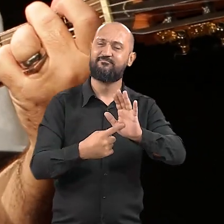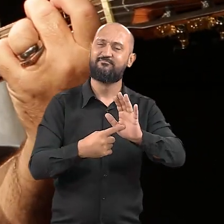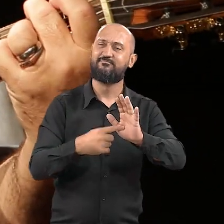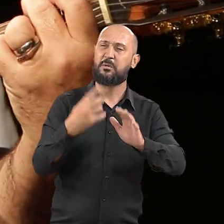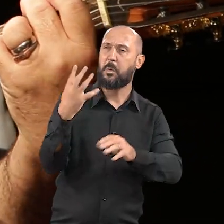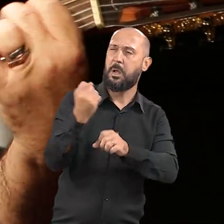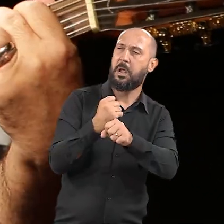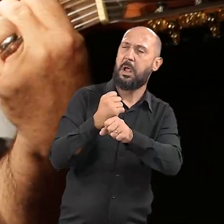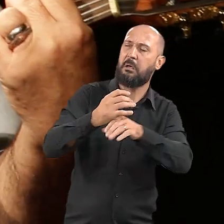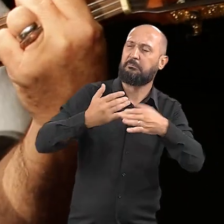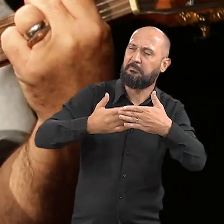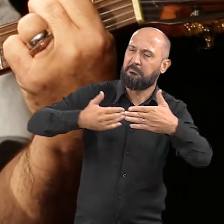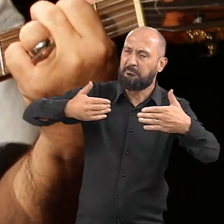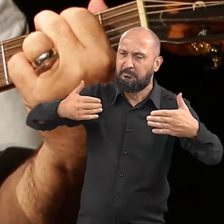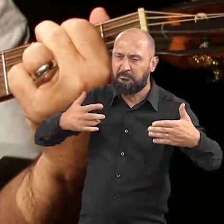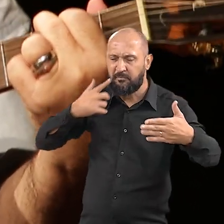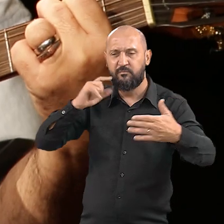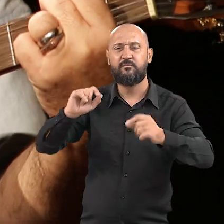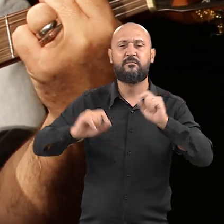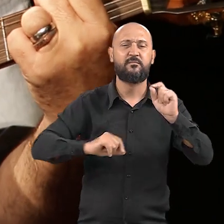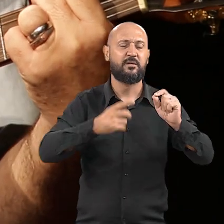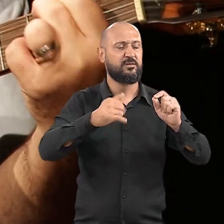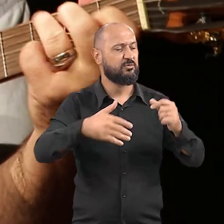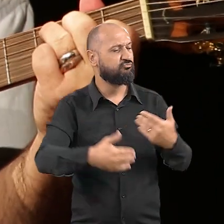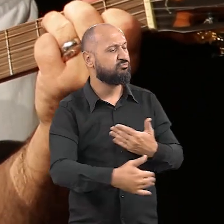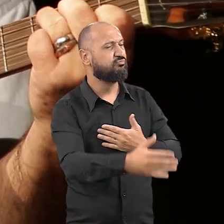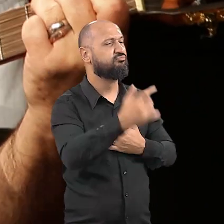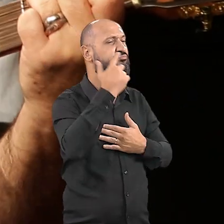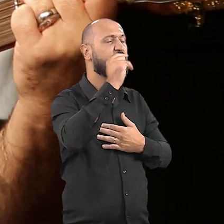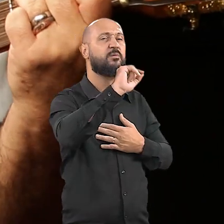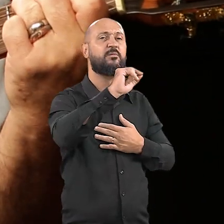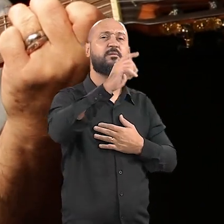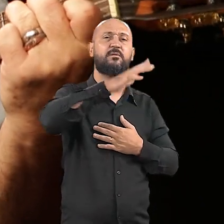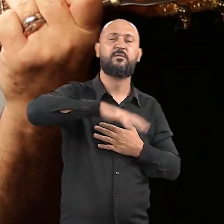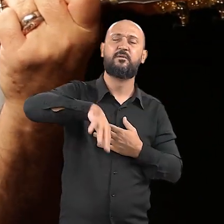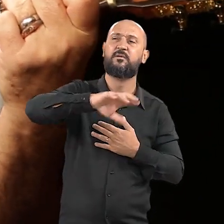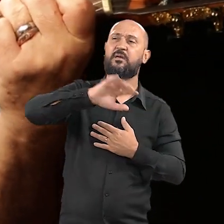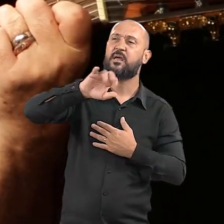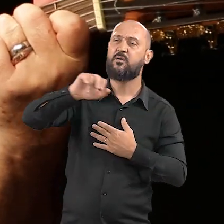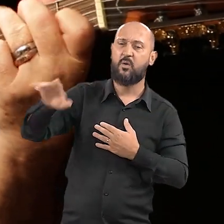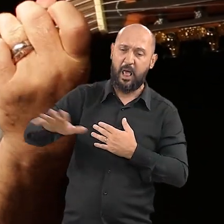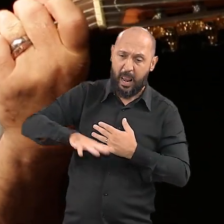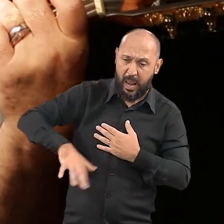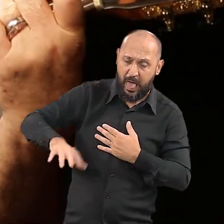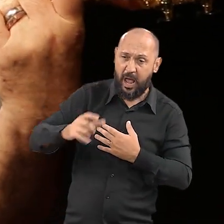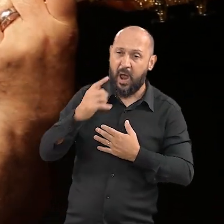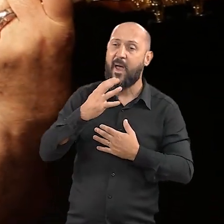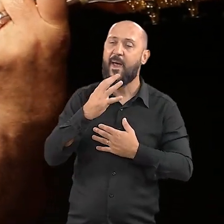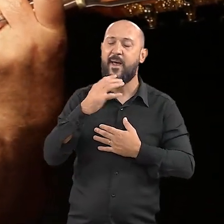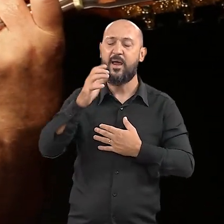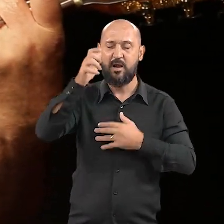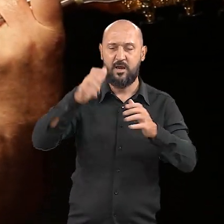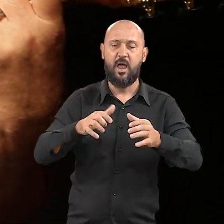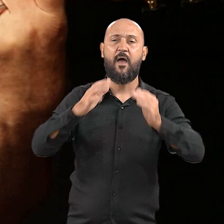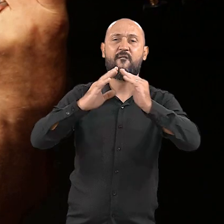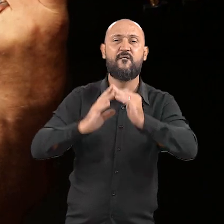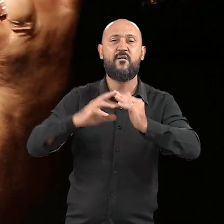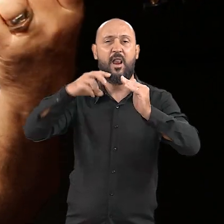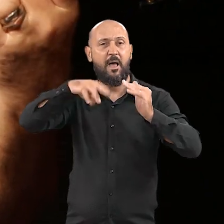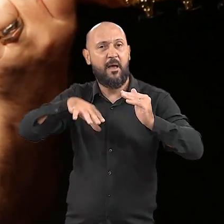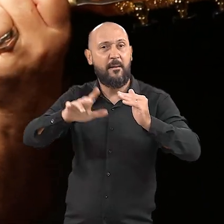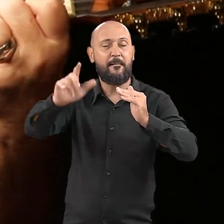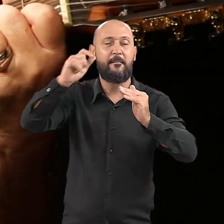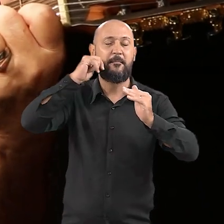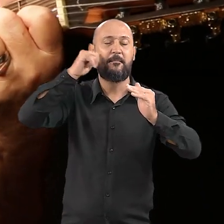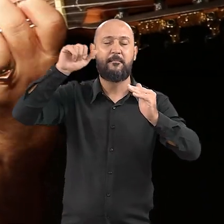Estirpe, Quatrocentão, Nhonhô Fancho, Janjão, Gegé, Inhobié, Gomes da Silva, Inheco, Barão da Vila Maria